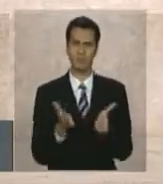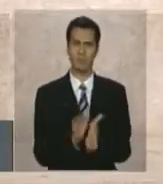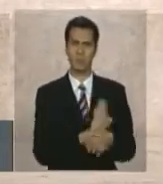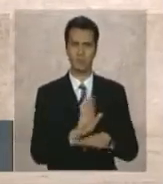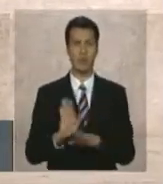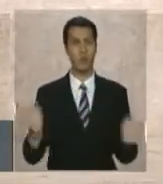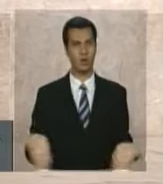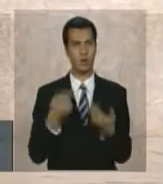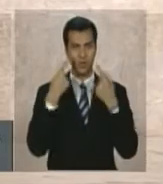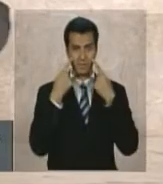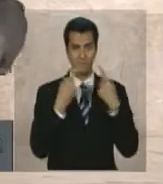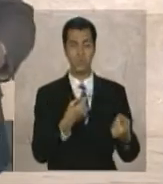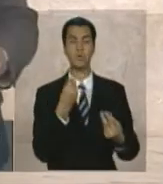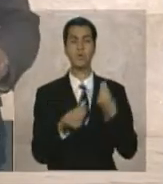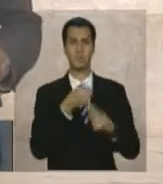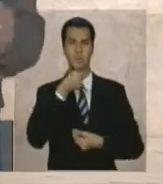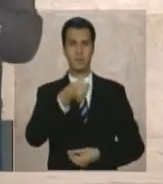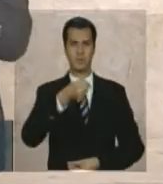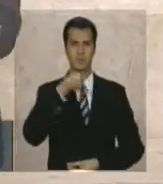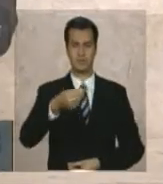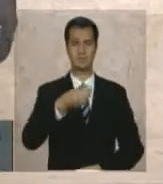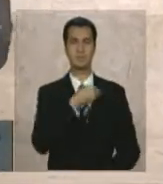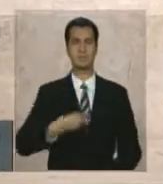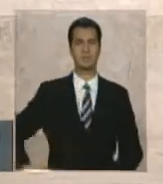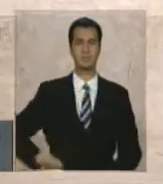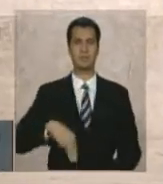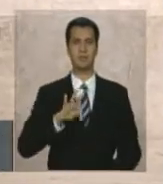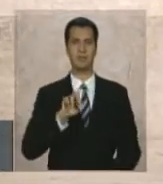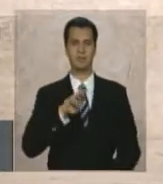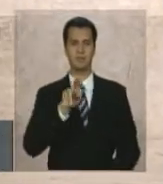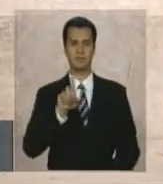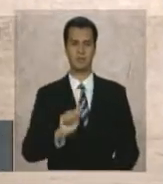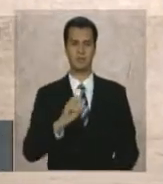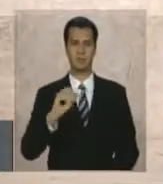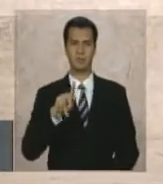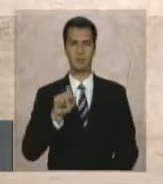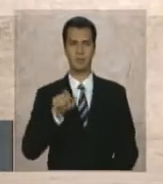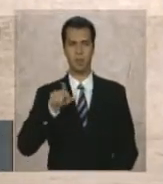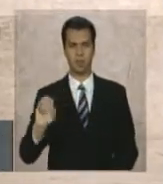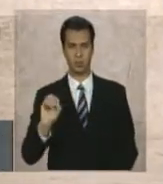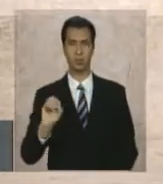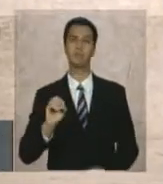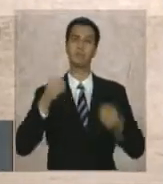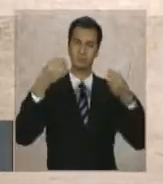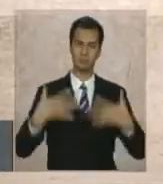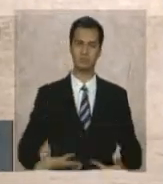com a ministra do Desenvolvimento Social e Combate à Fome, Tereza Campelo.